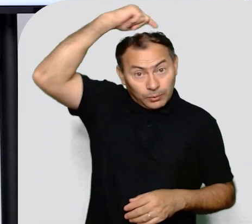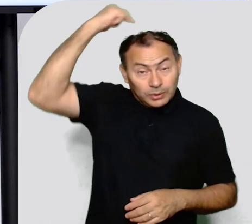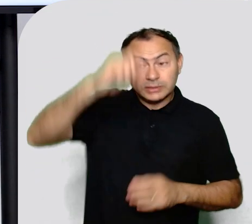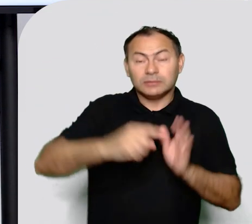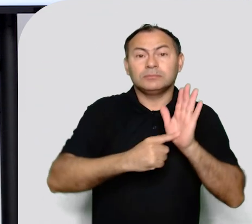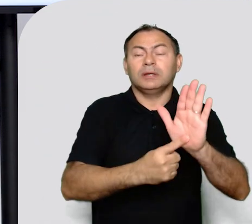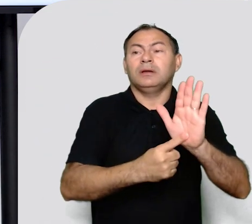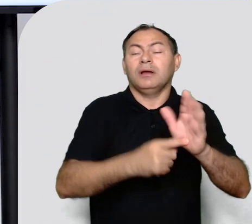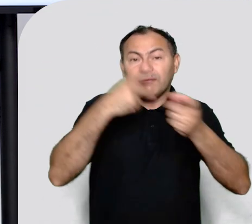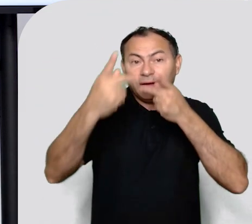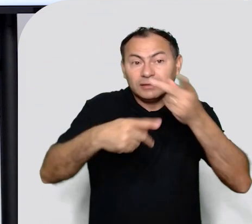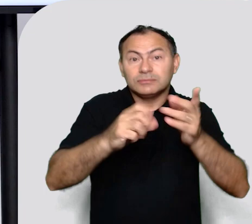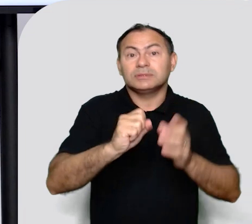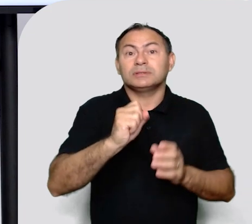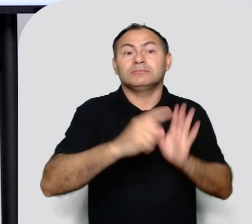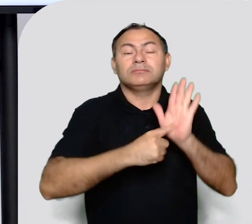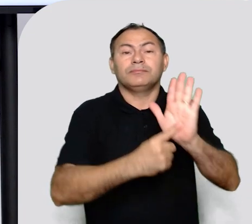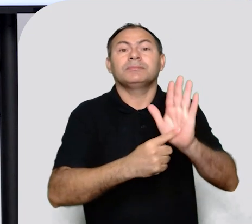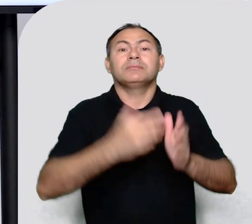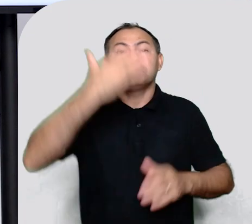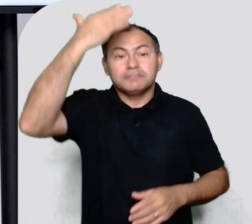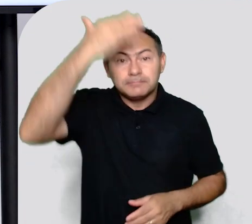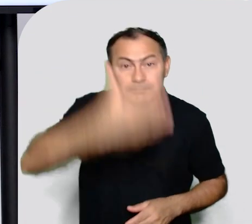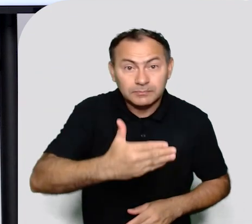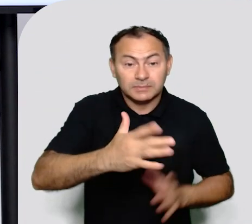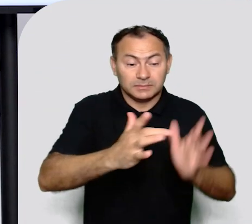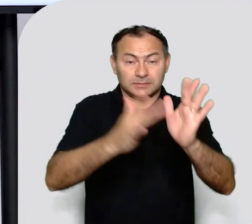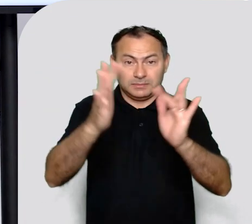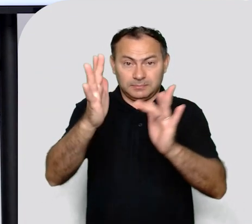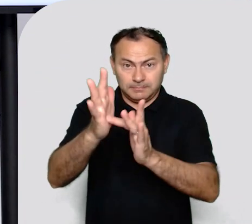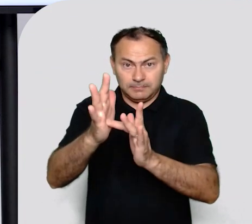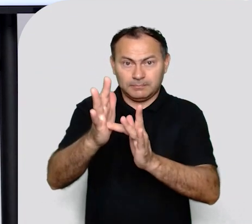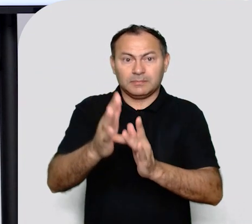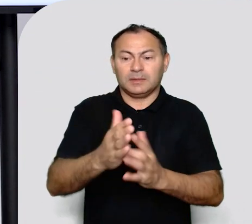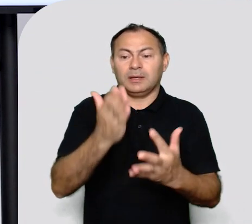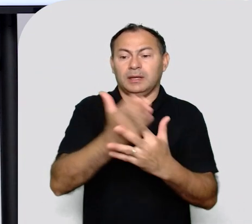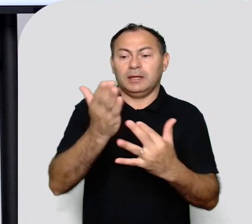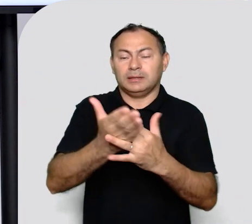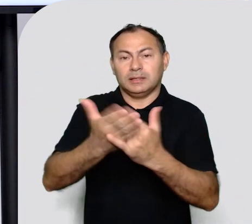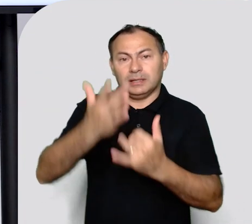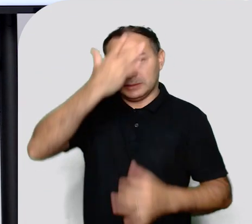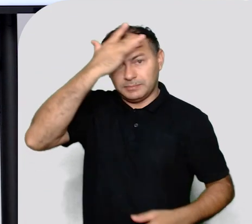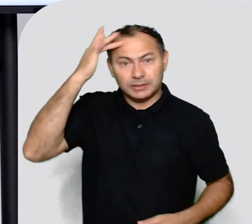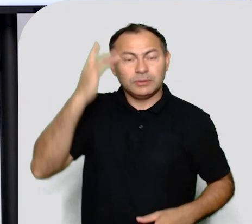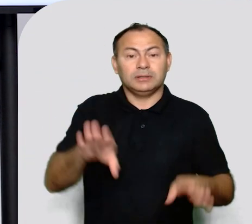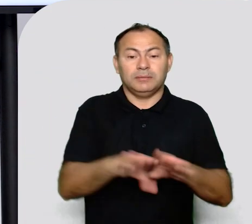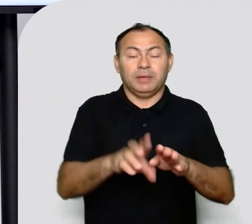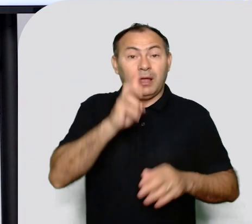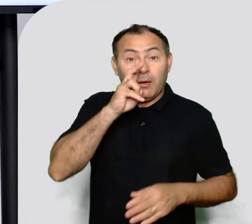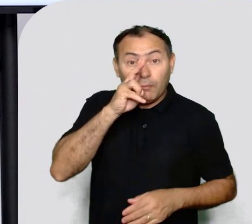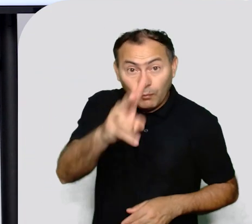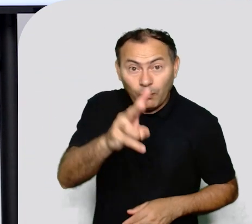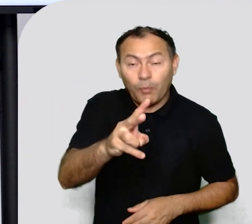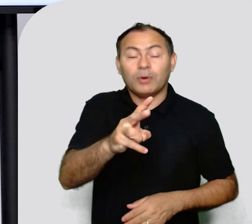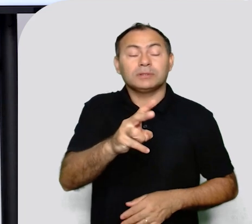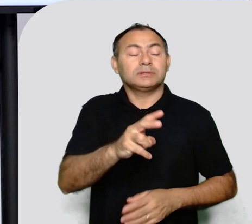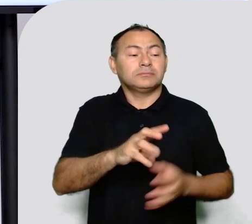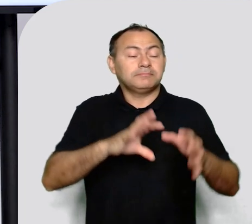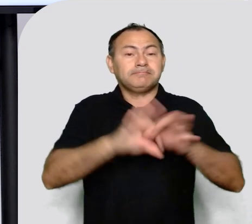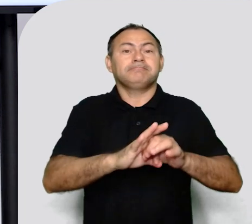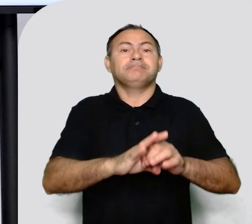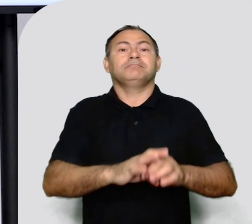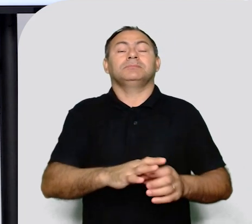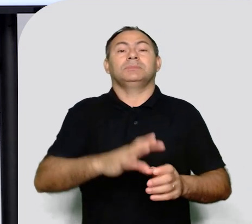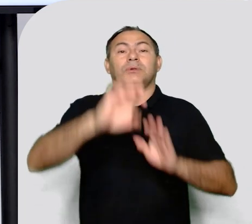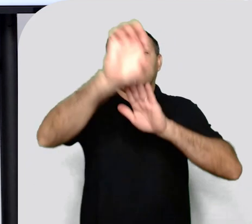com sinais falantes da presença de Cristo entre os homens e da força da fecundidade